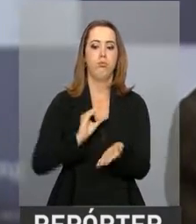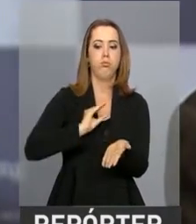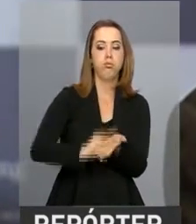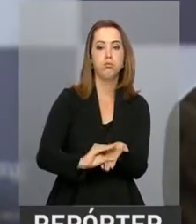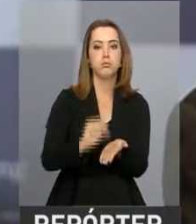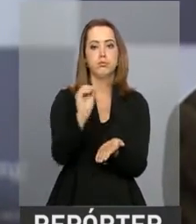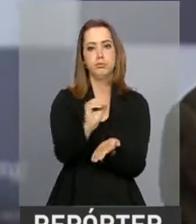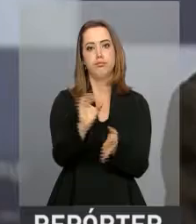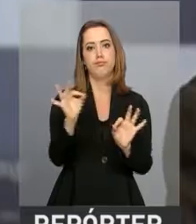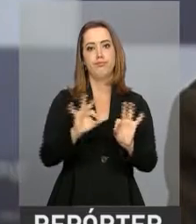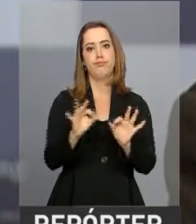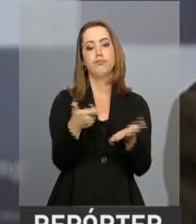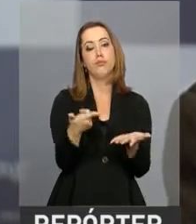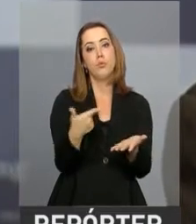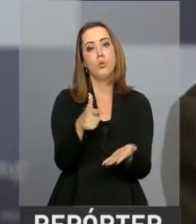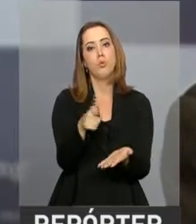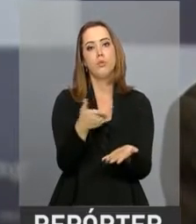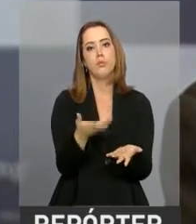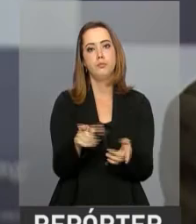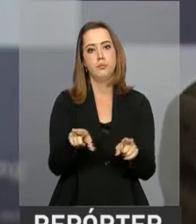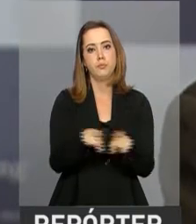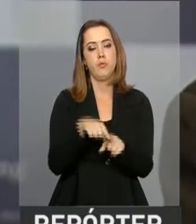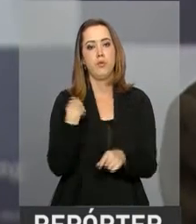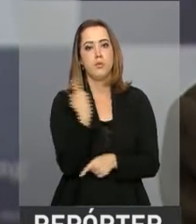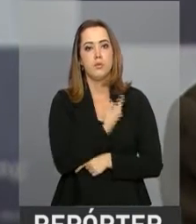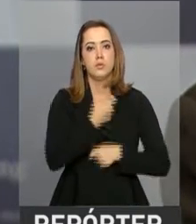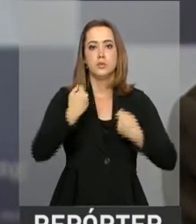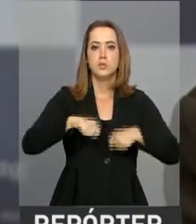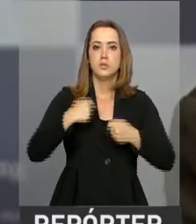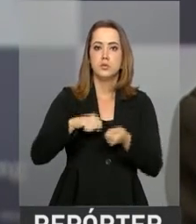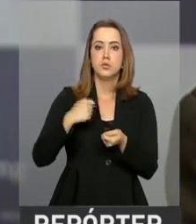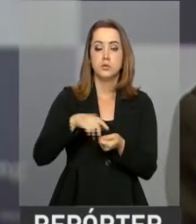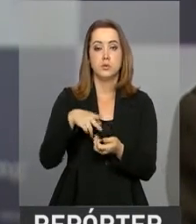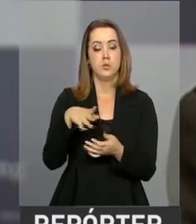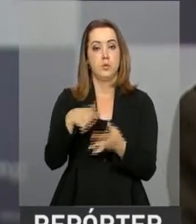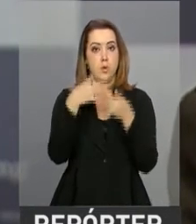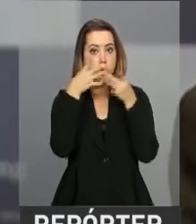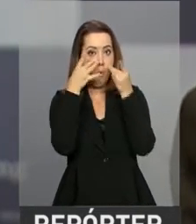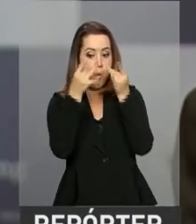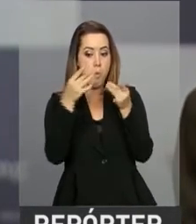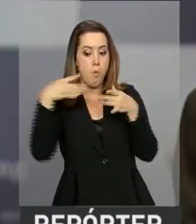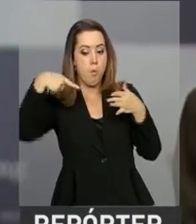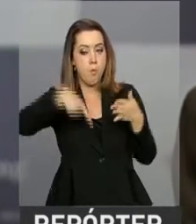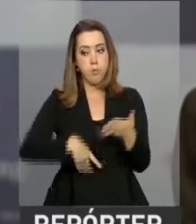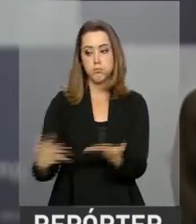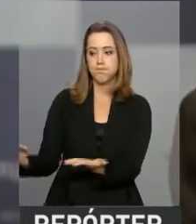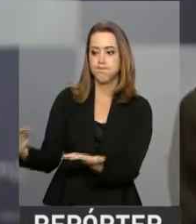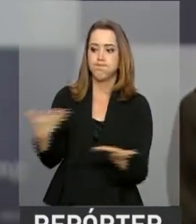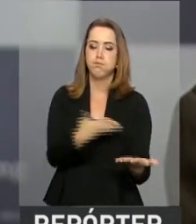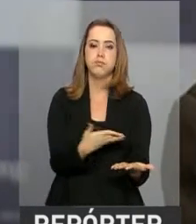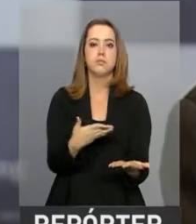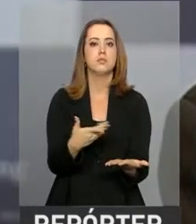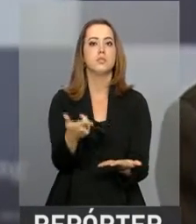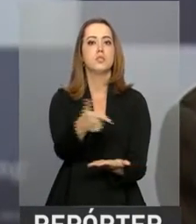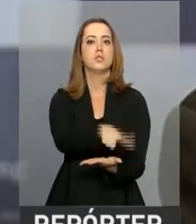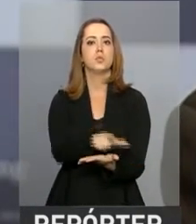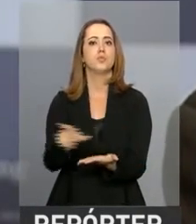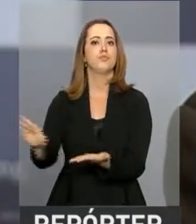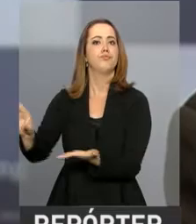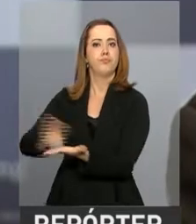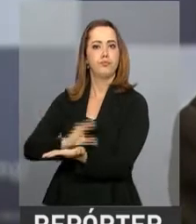investimento em infraestrutura. Nós temos que atrair investimentos, seja